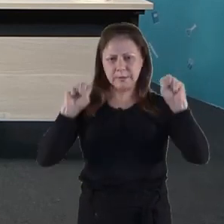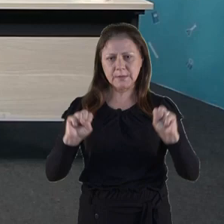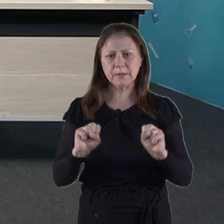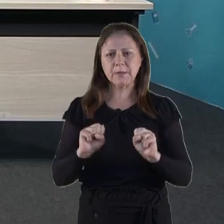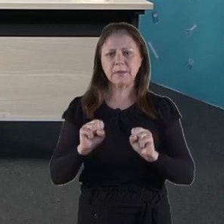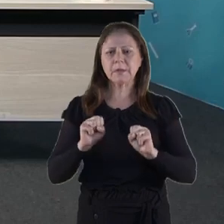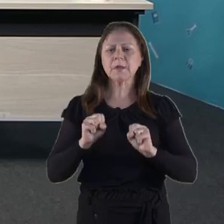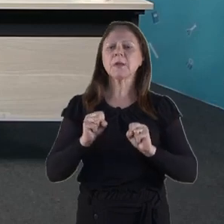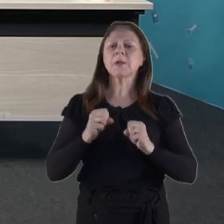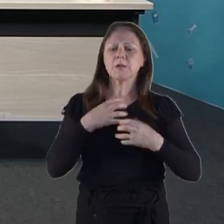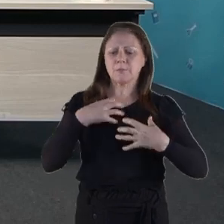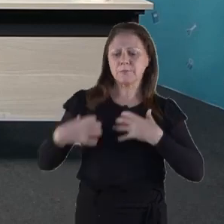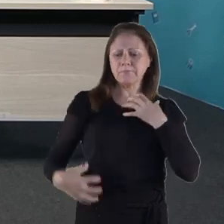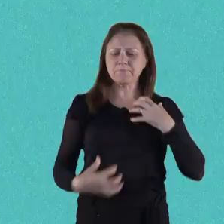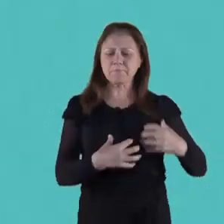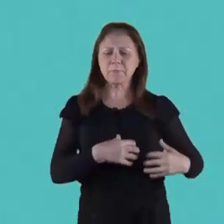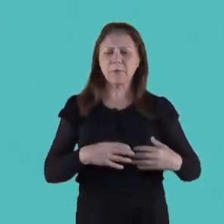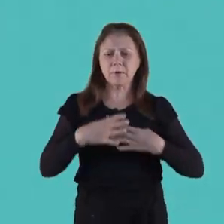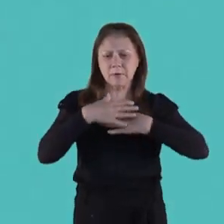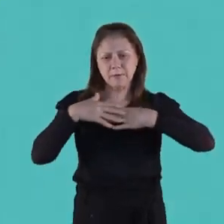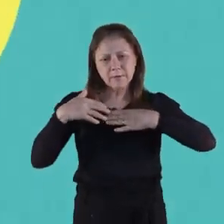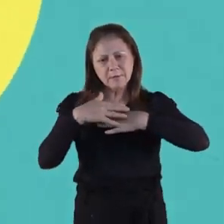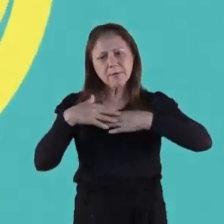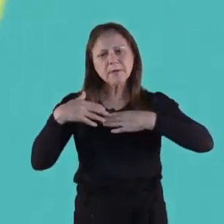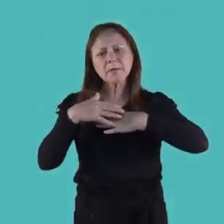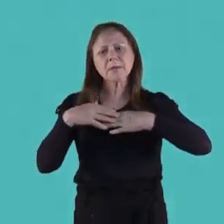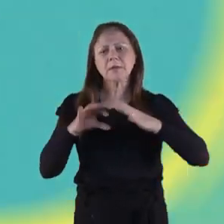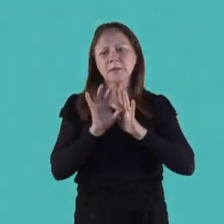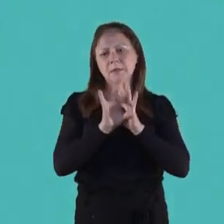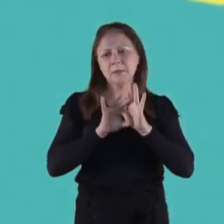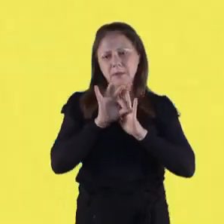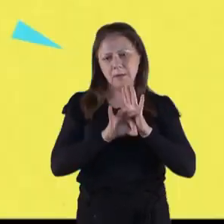órgãos, nossas células, nossos tecidos.